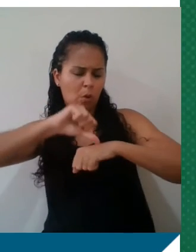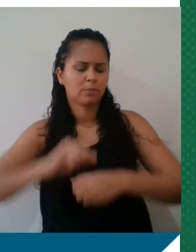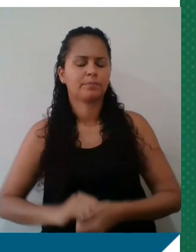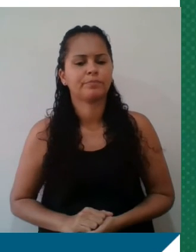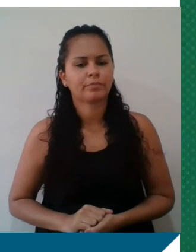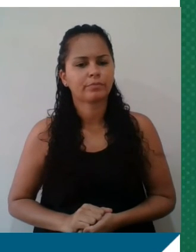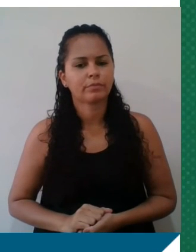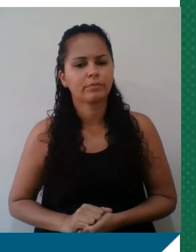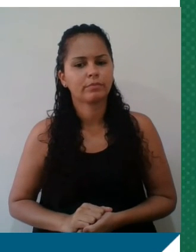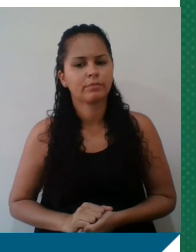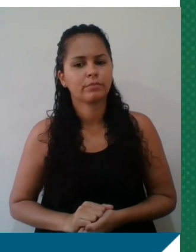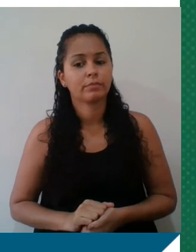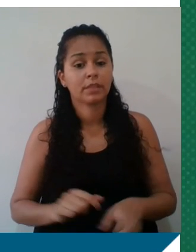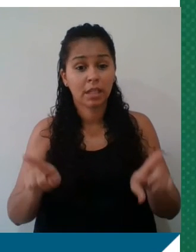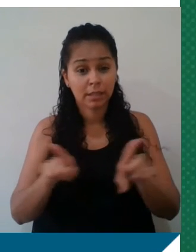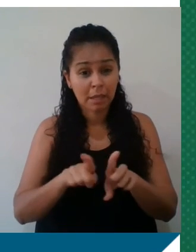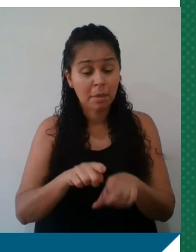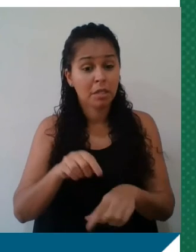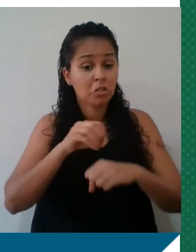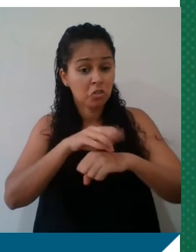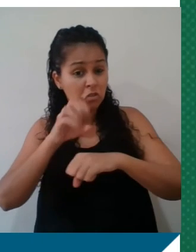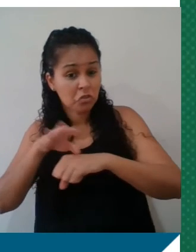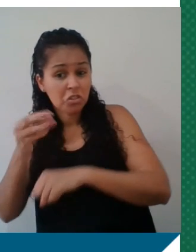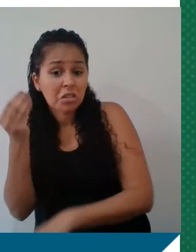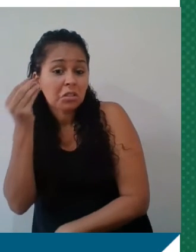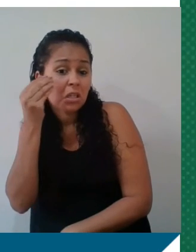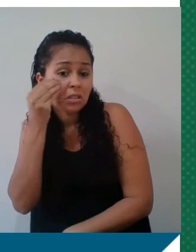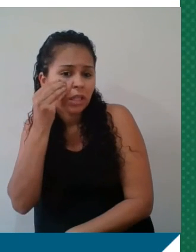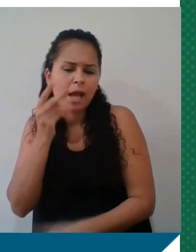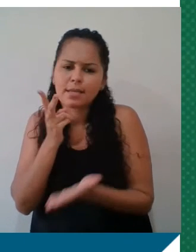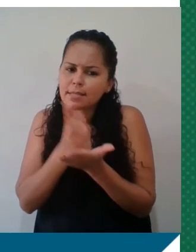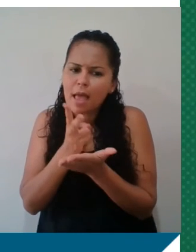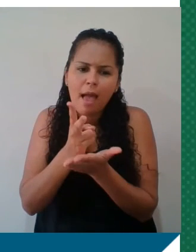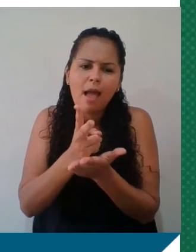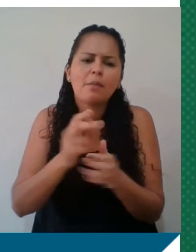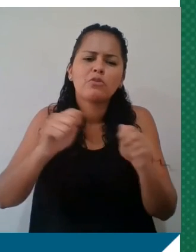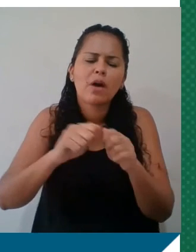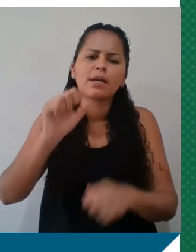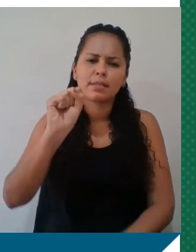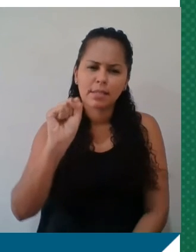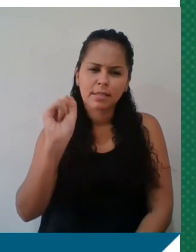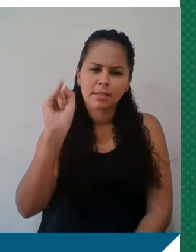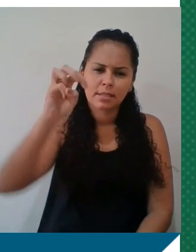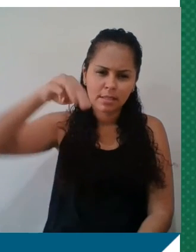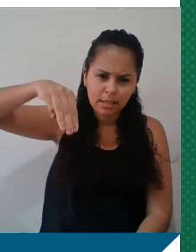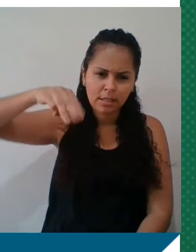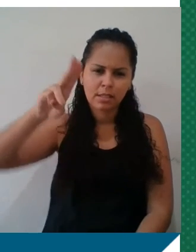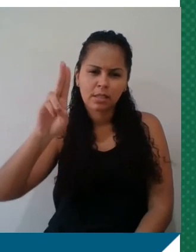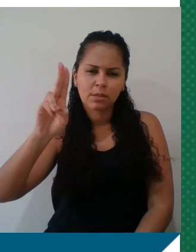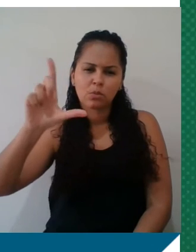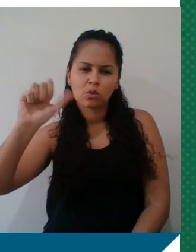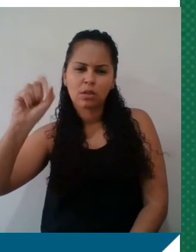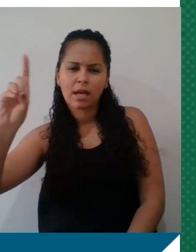Bem, algumas dicas para você tentar, ou seja, faça simulados sempre, especialmente os que a